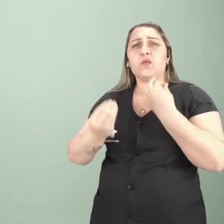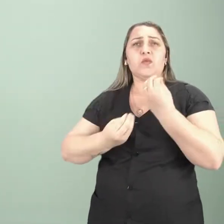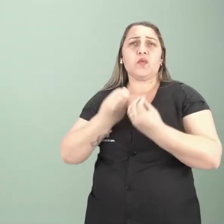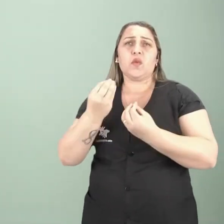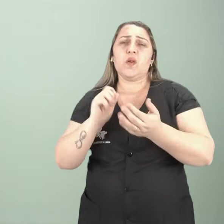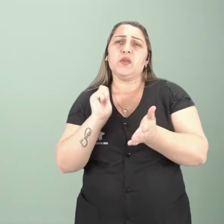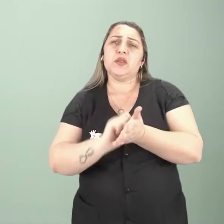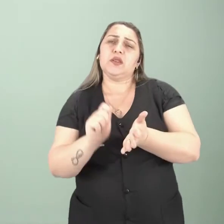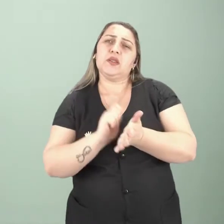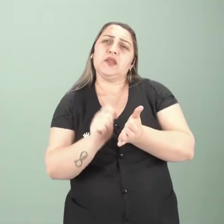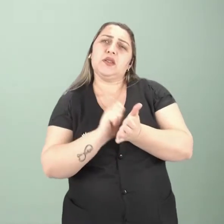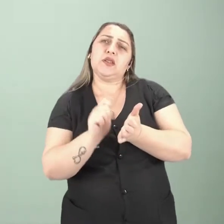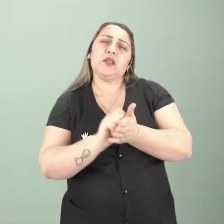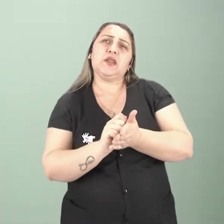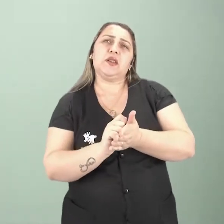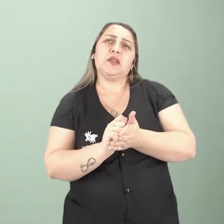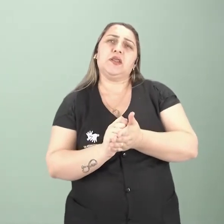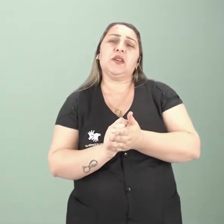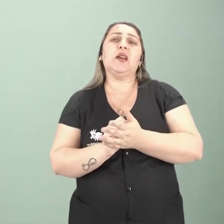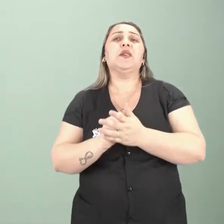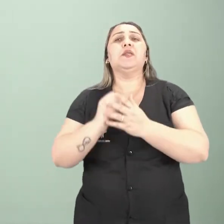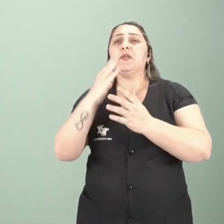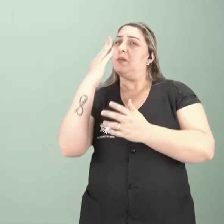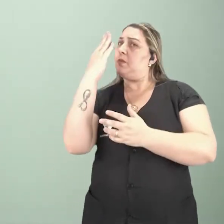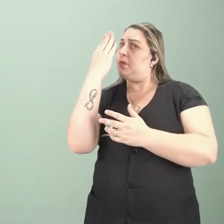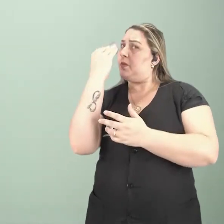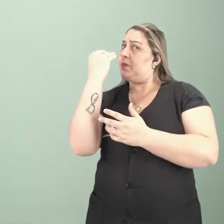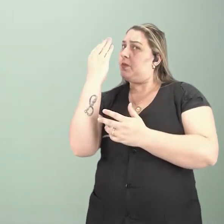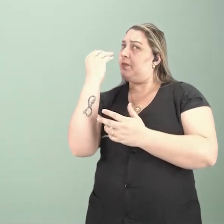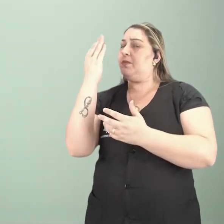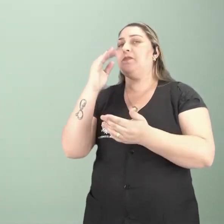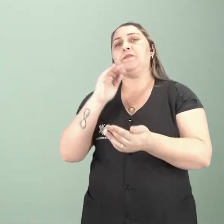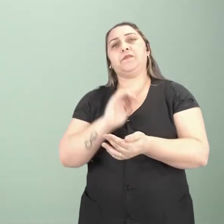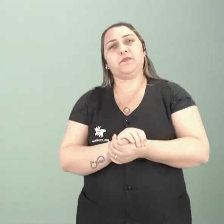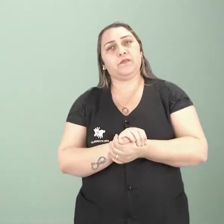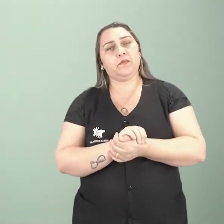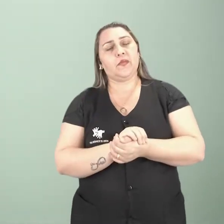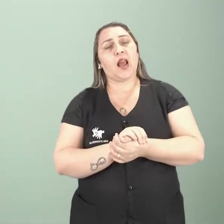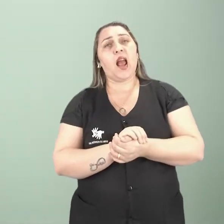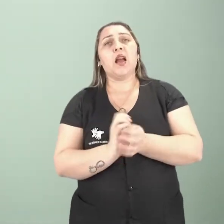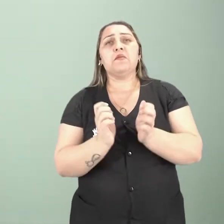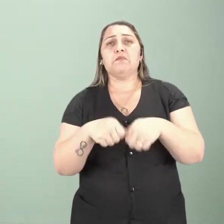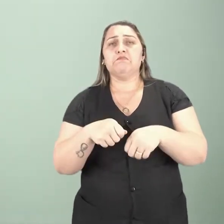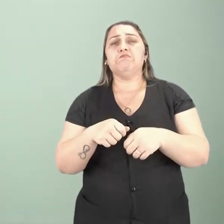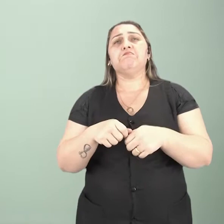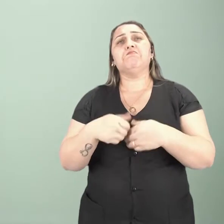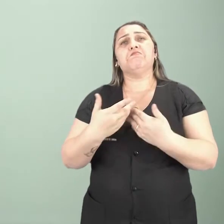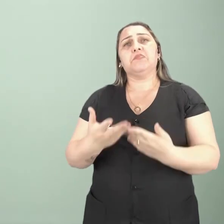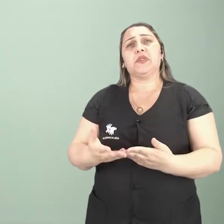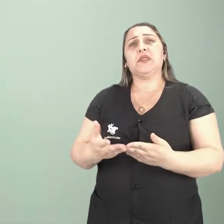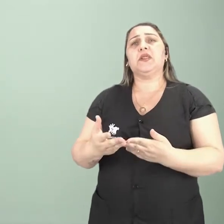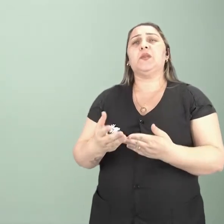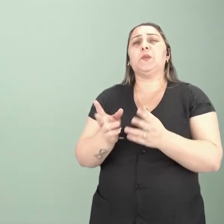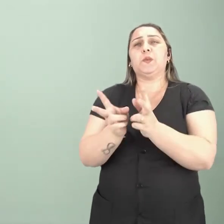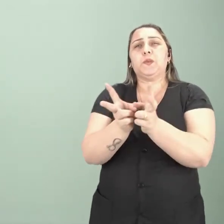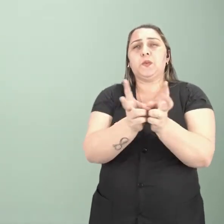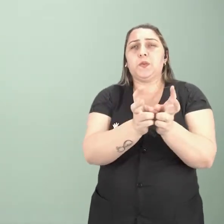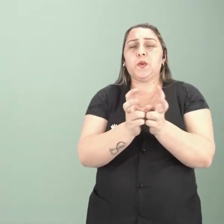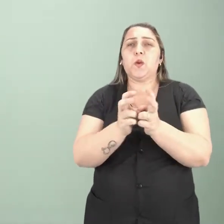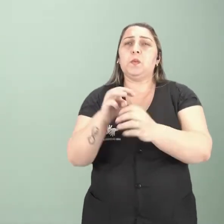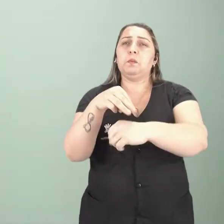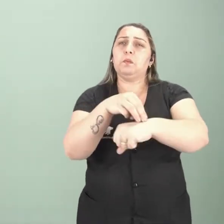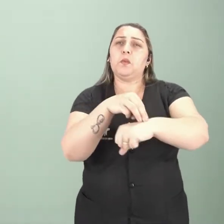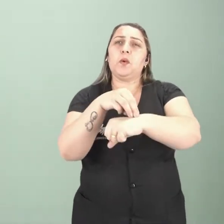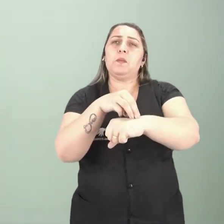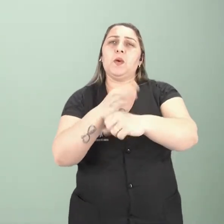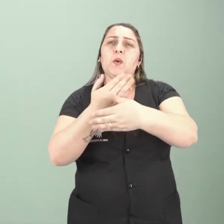ele registra a obra de arte dele? Através da fotografia. Então é como se ele estivesse capturando o